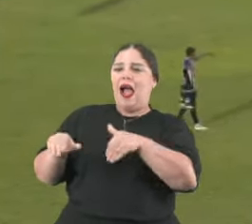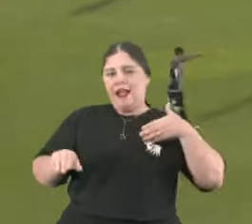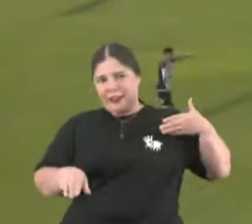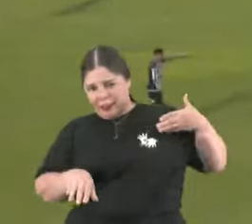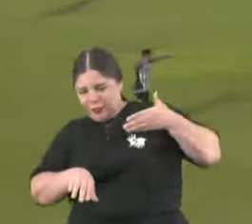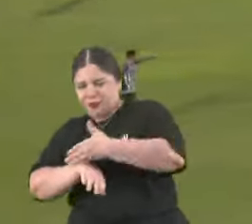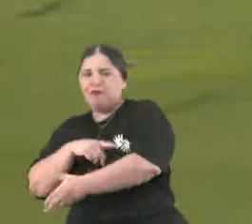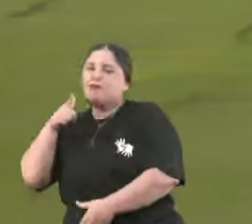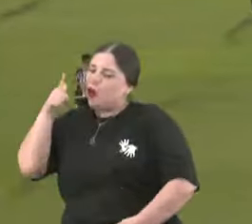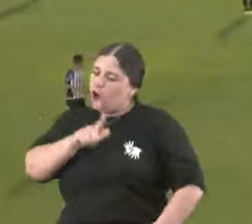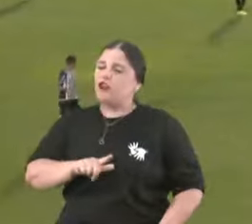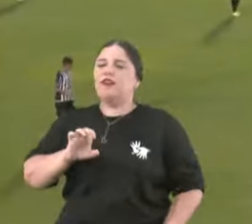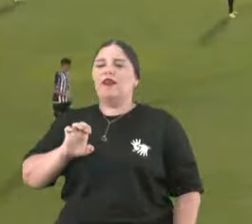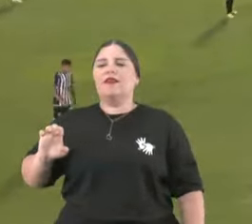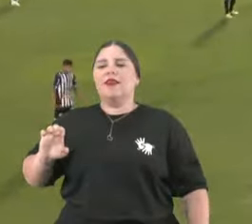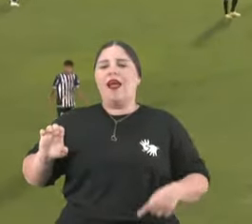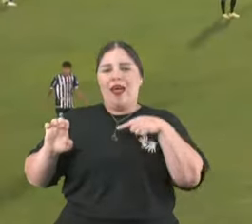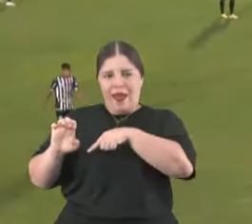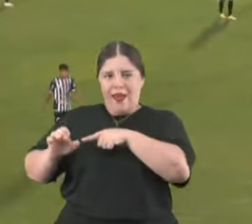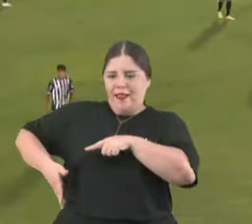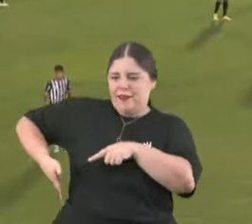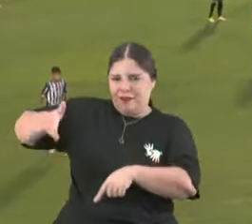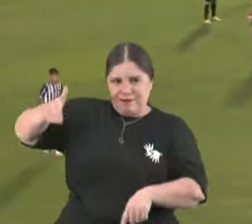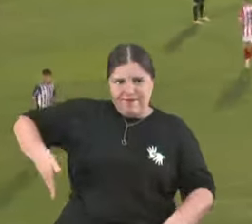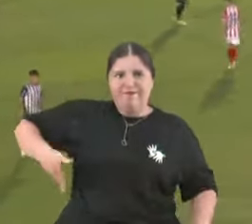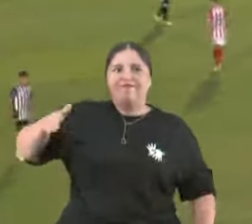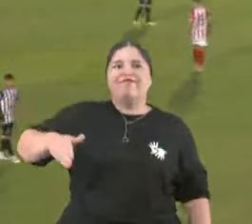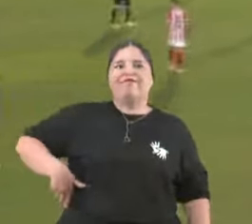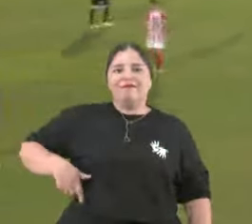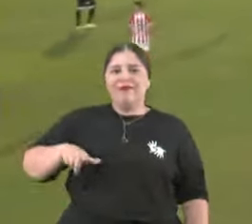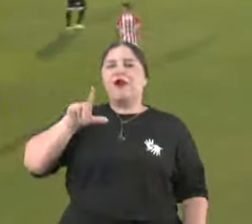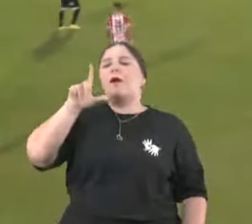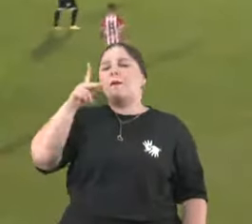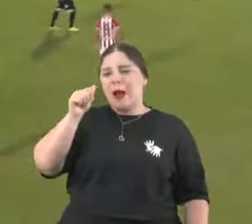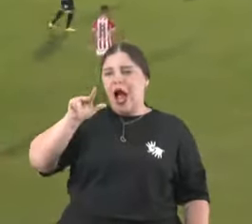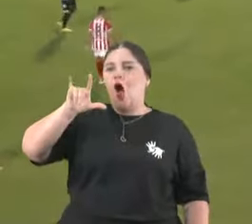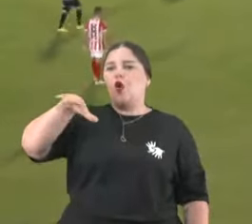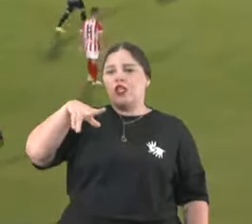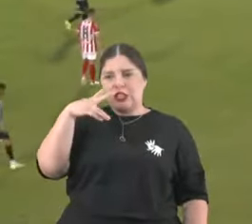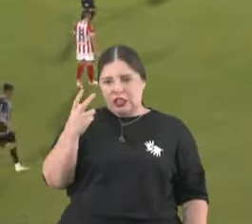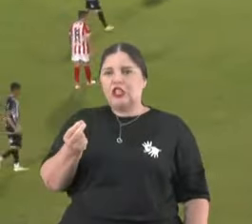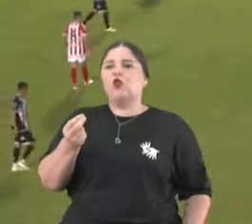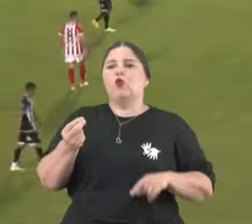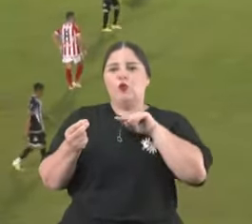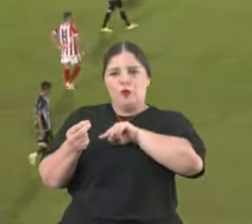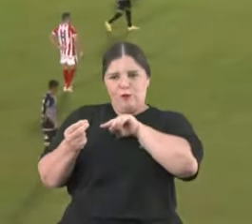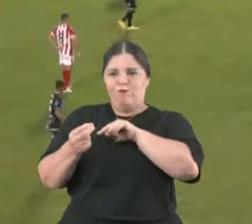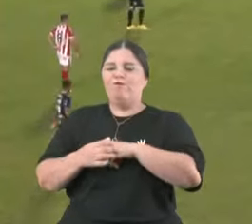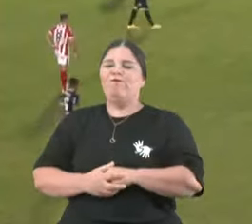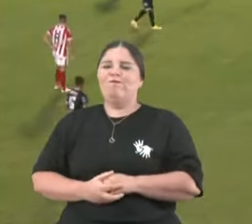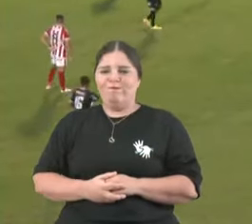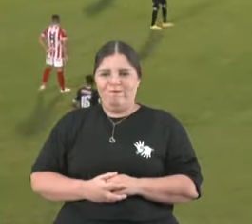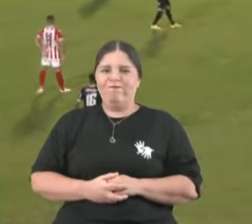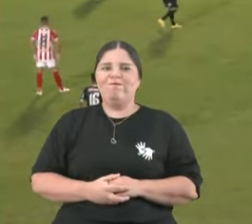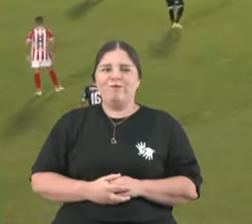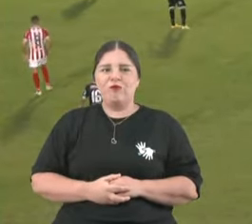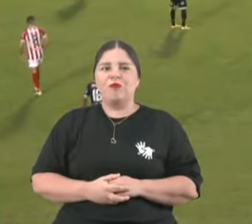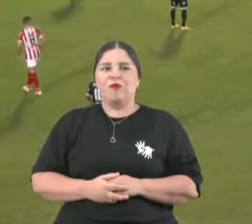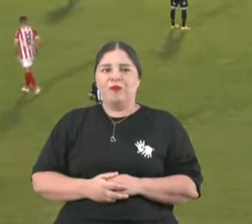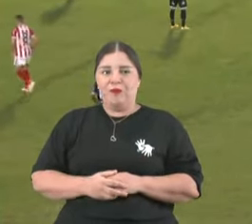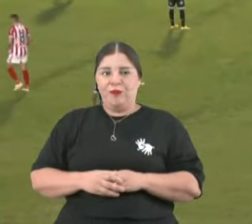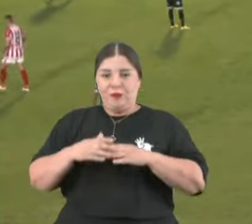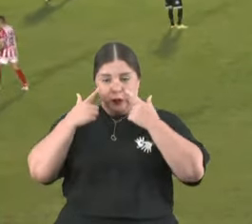principalmente com o Paulinho subindo ali pelo lado direito. Aí a análise do Alberto